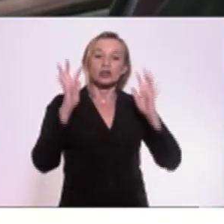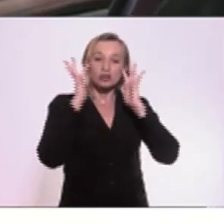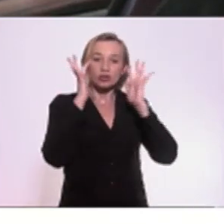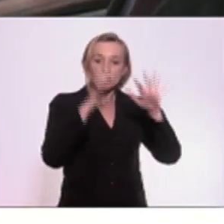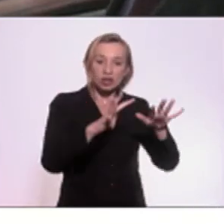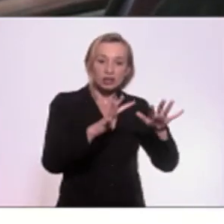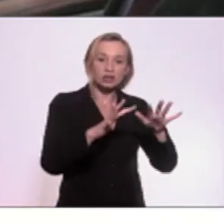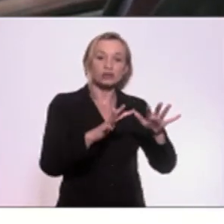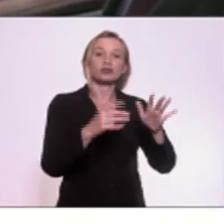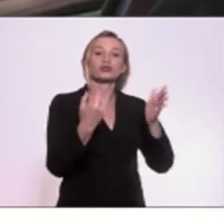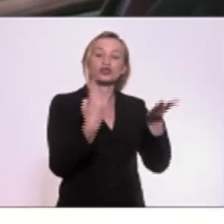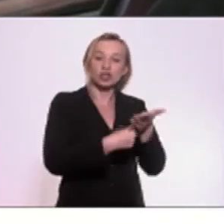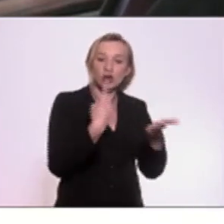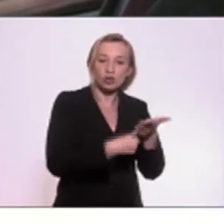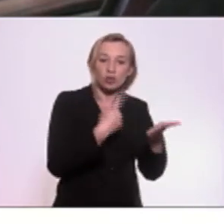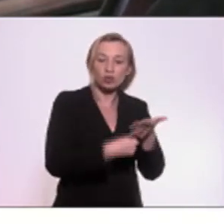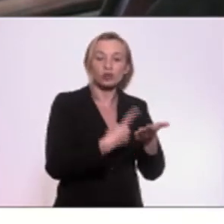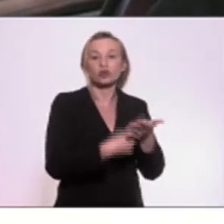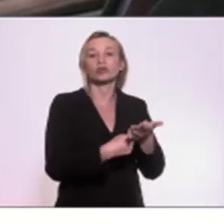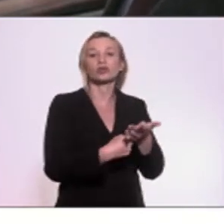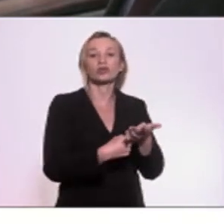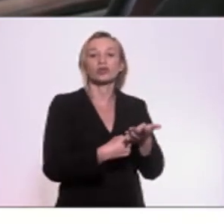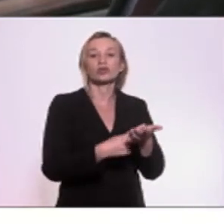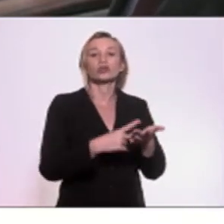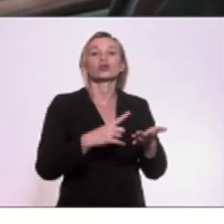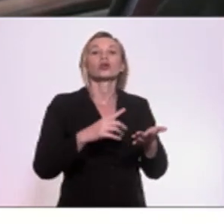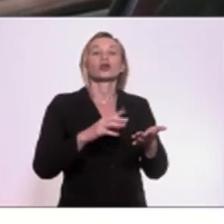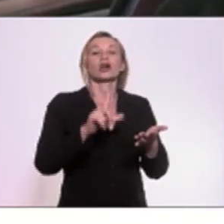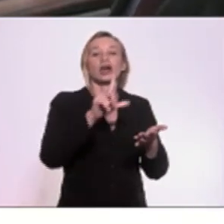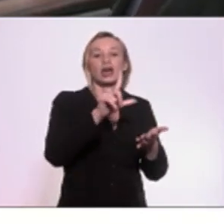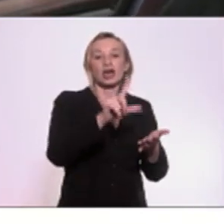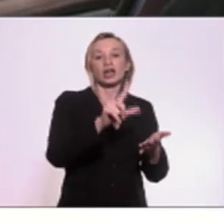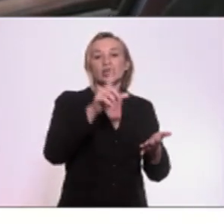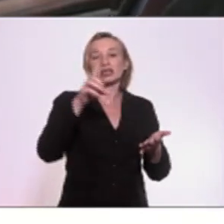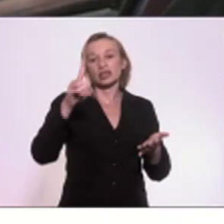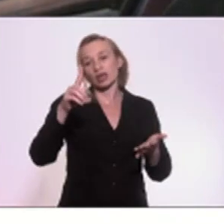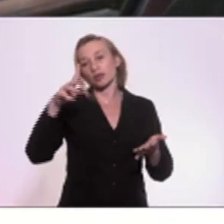de acordo com os parâmetros previstos na LDB número